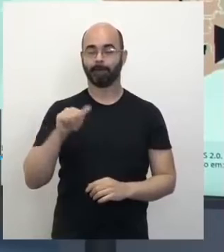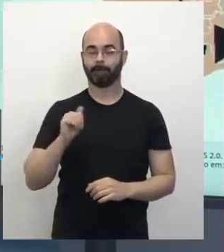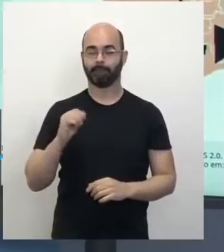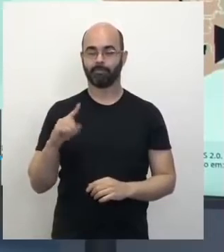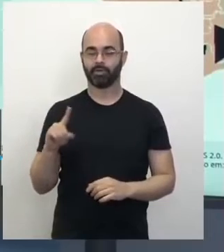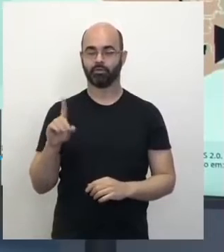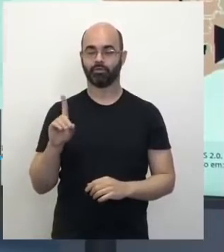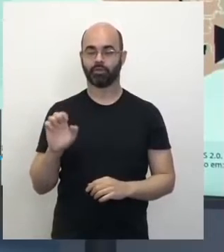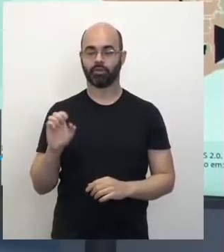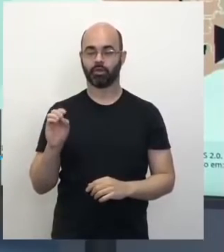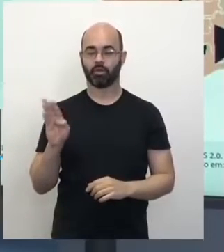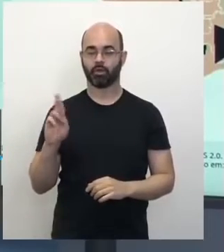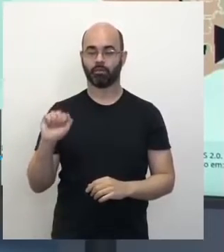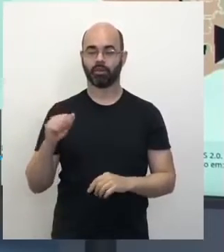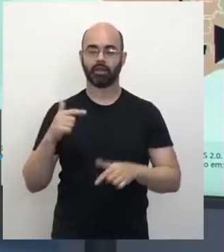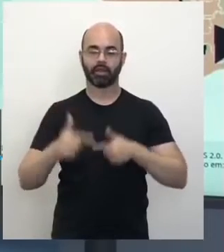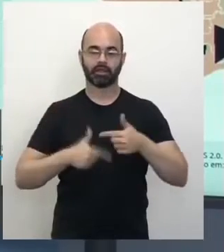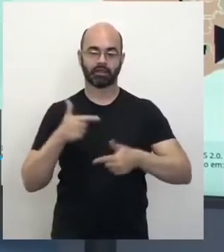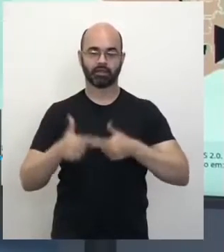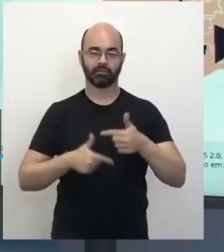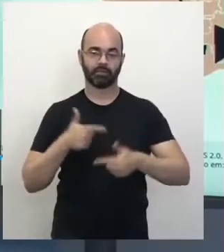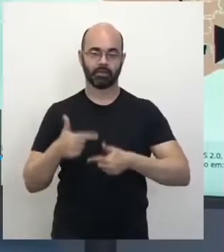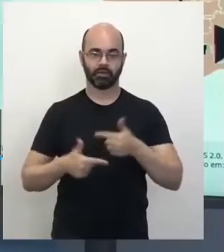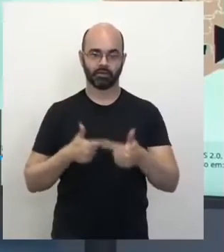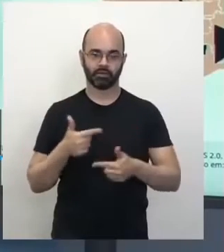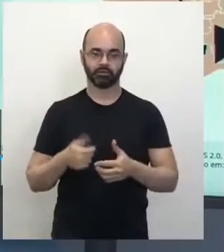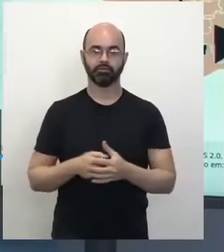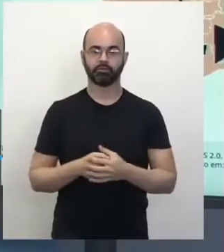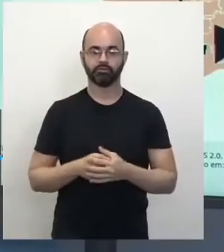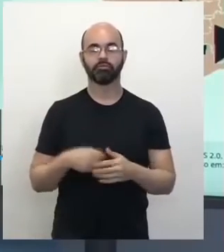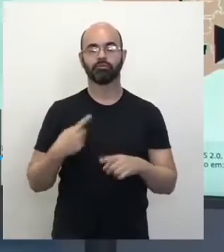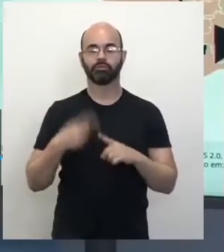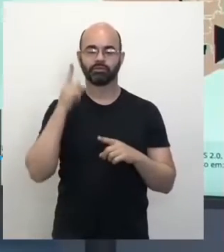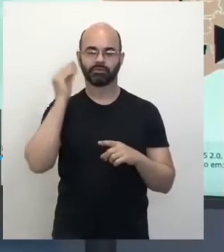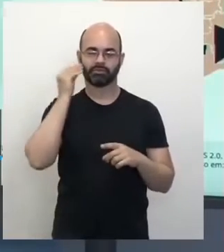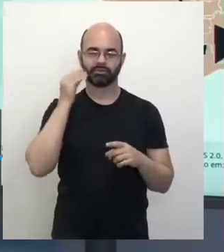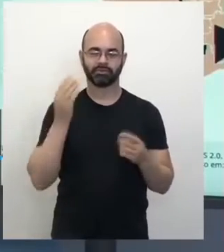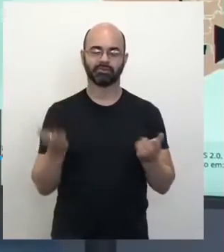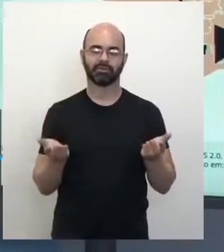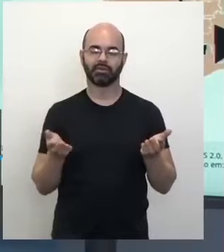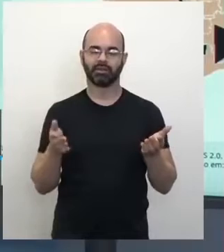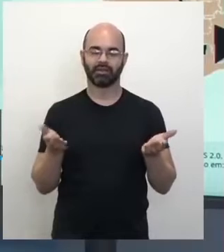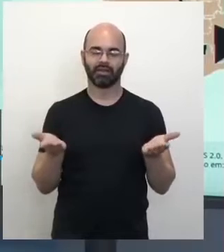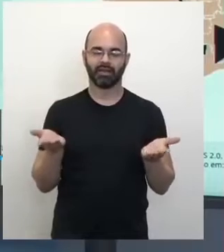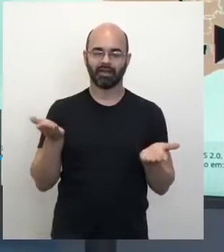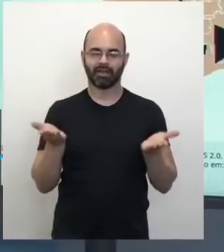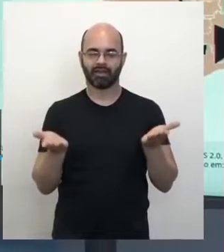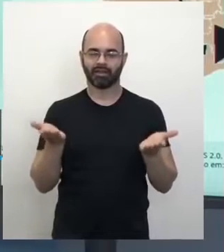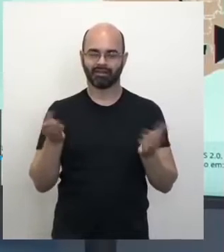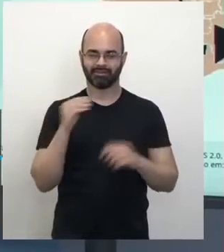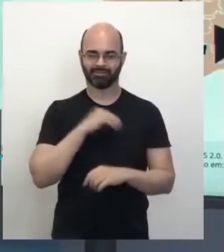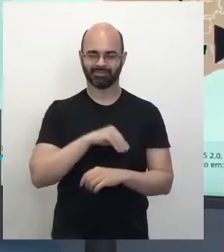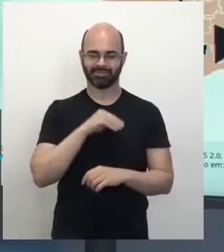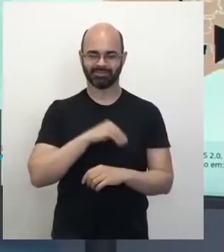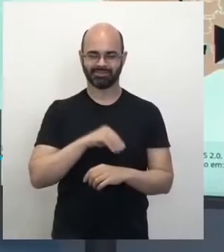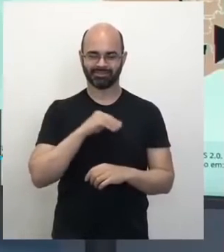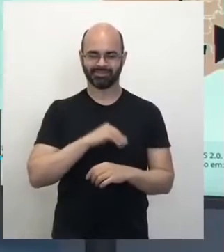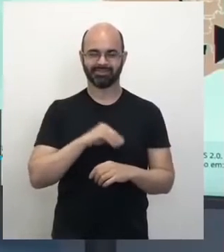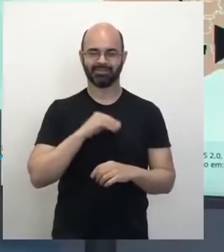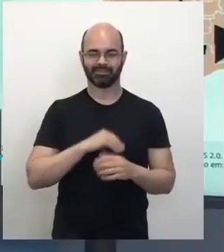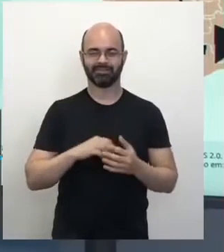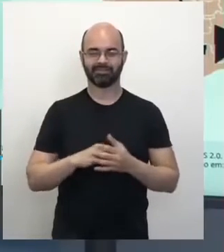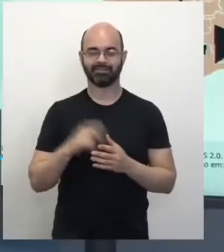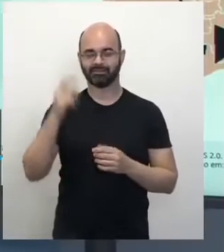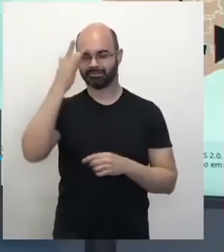na industrialização. É o que dá, né, para fazer aquele equilíbrio salarial, né, que convém, né, para